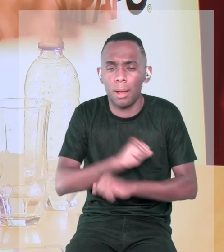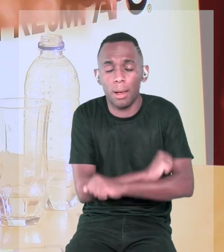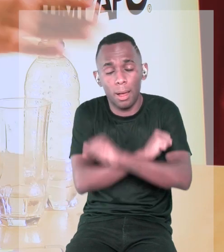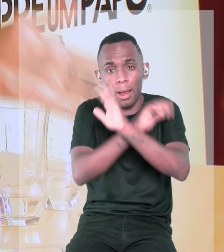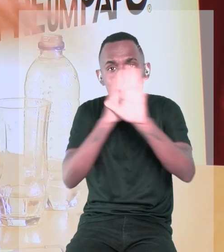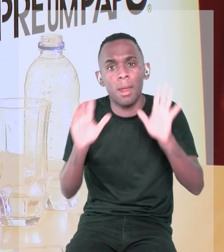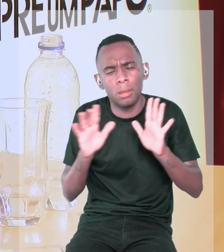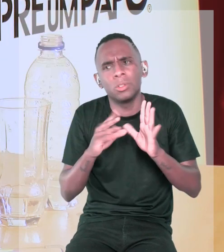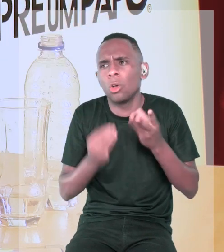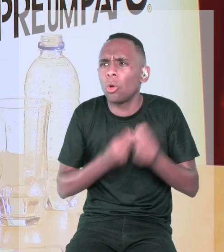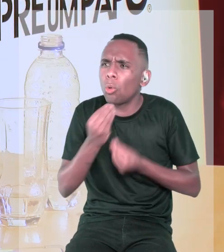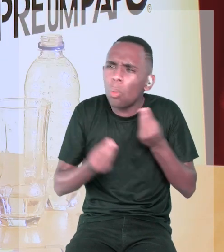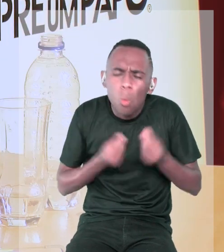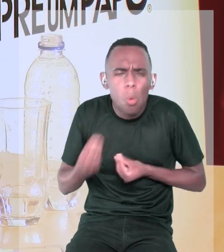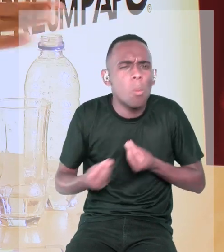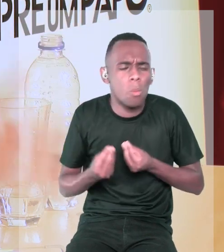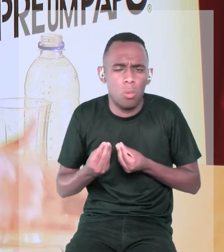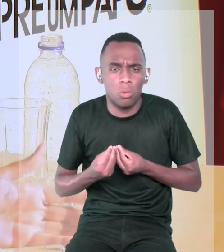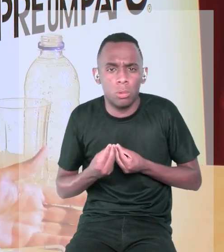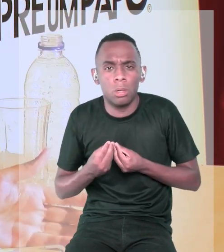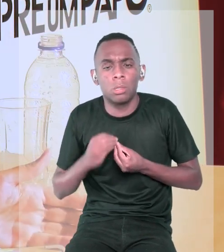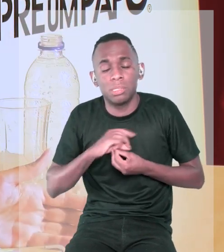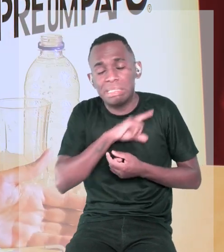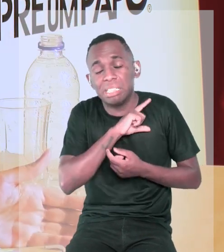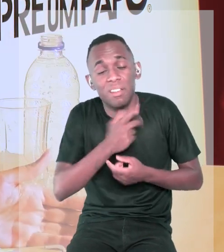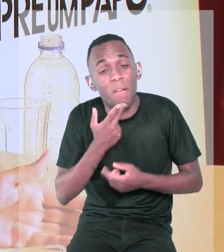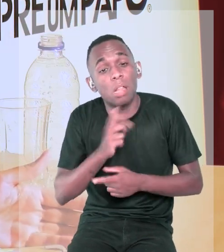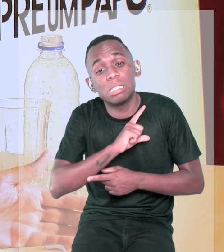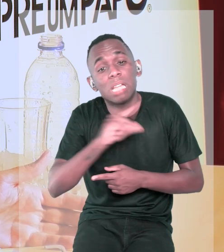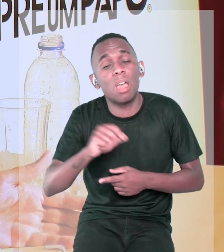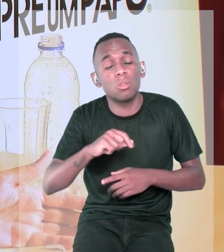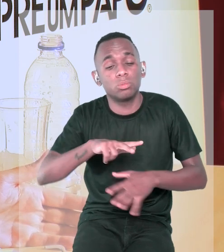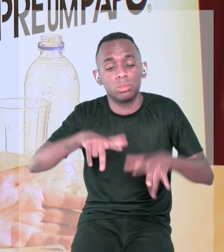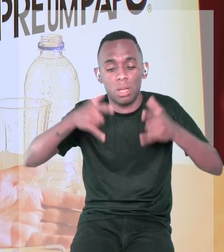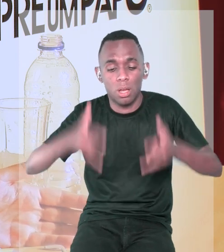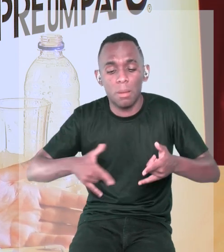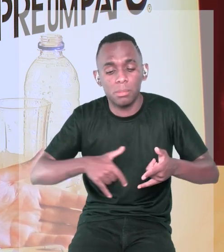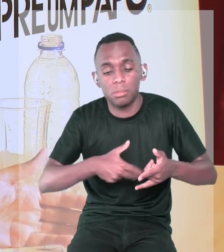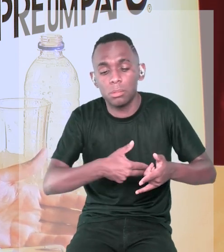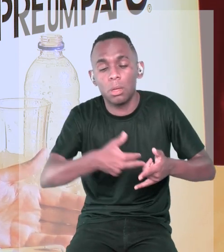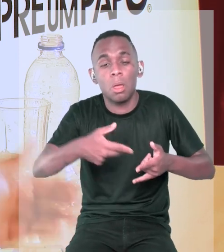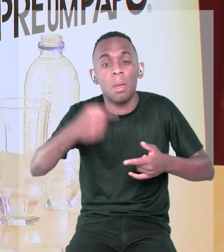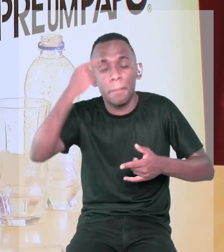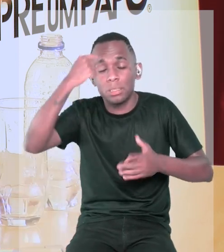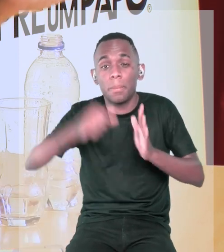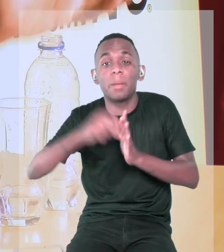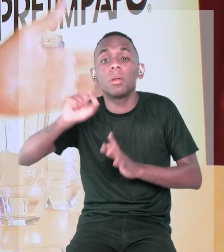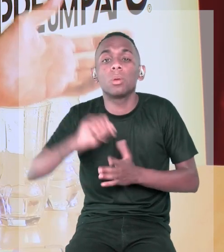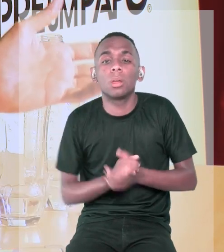da cama, levantei da cama, pensei, a primeira coisa que eu pensei foi em que condições vale a pena viver, porque Se tiver que viver assim, isolamento